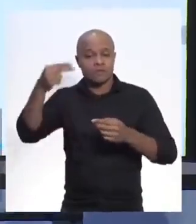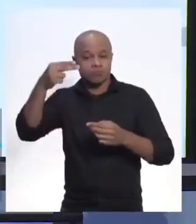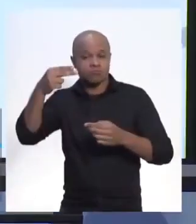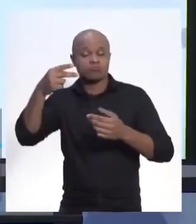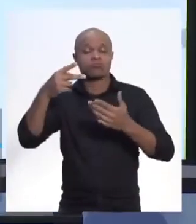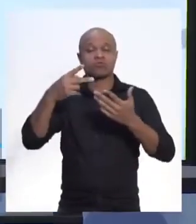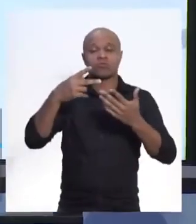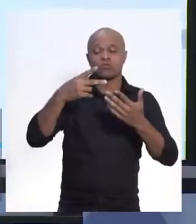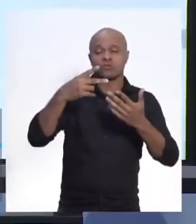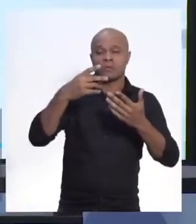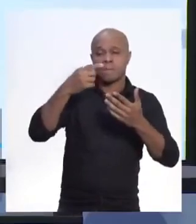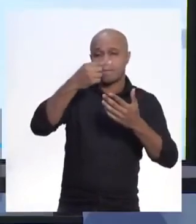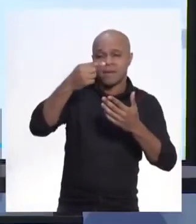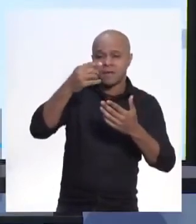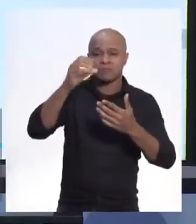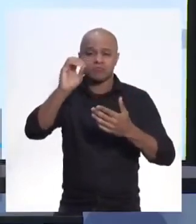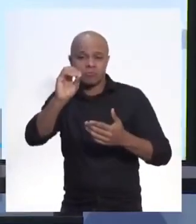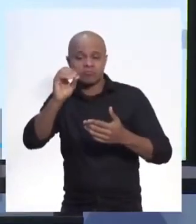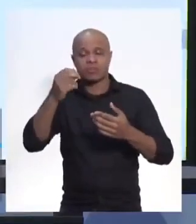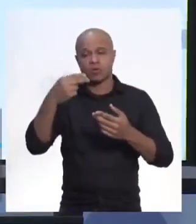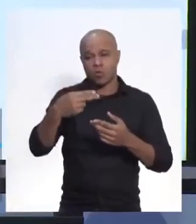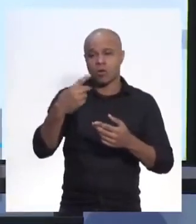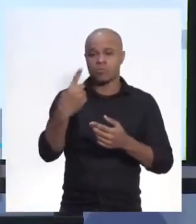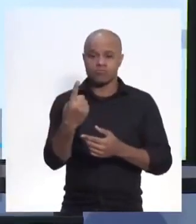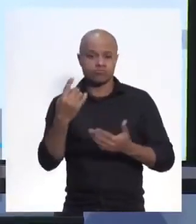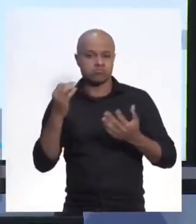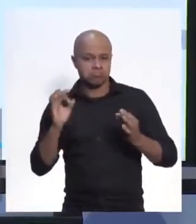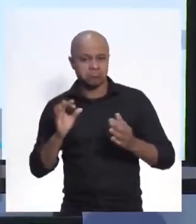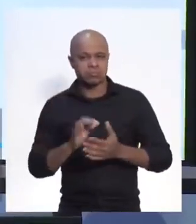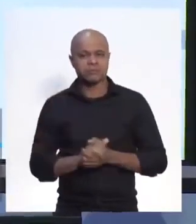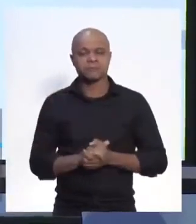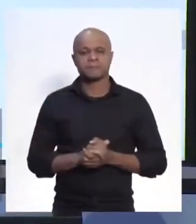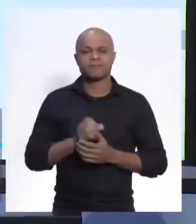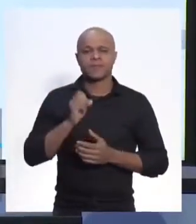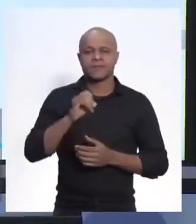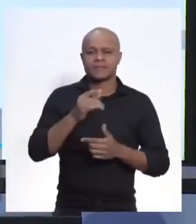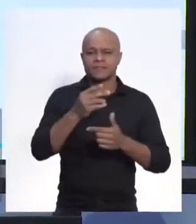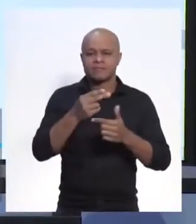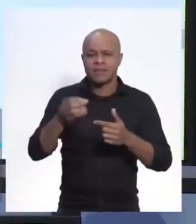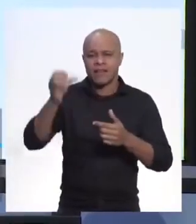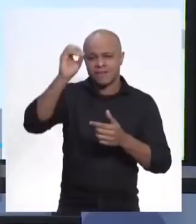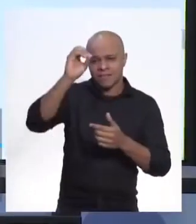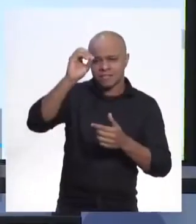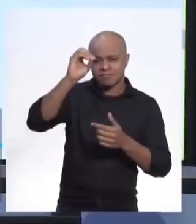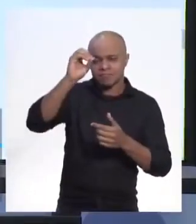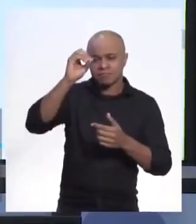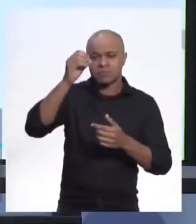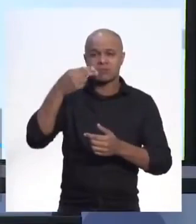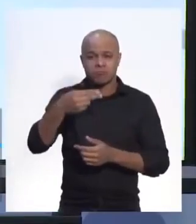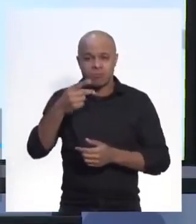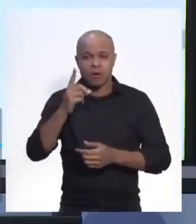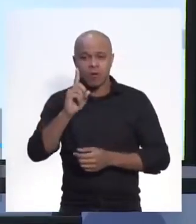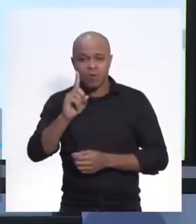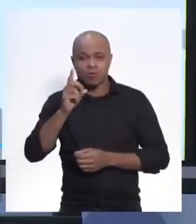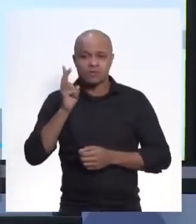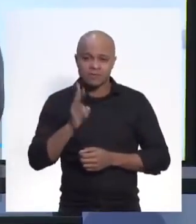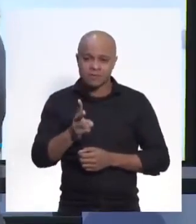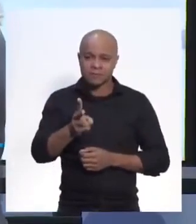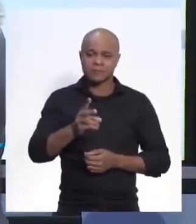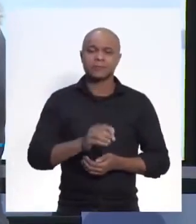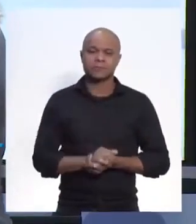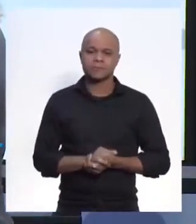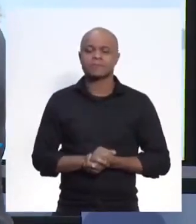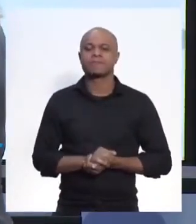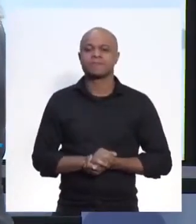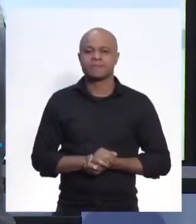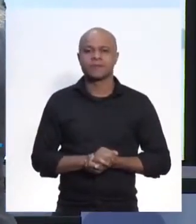Qualquer função exponencial do tipo a elevado a x, quando você eleva a 0, dá sempre 1. Então, realmente, as funções cruzam nesse